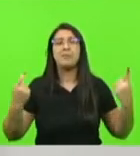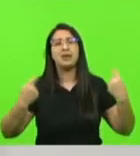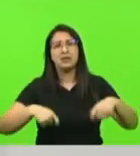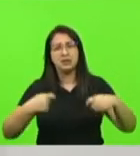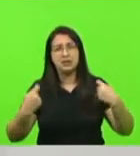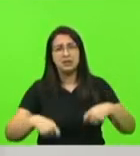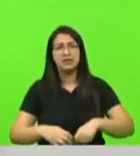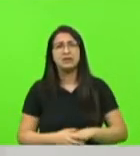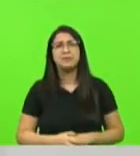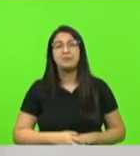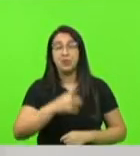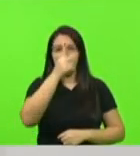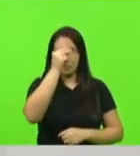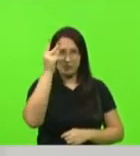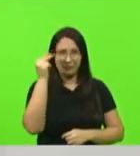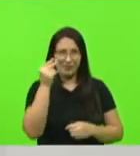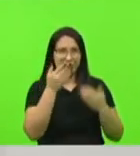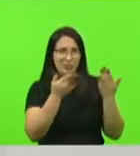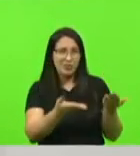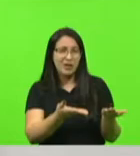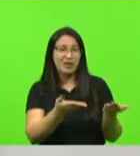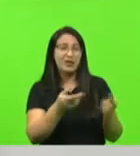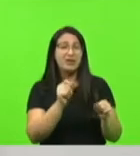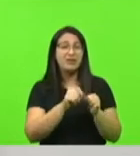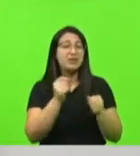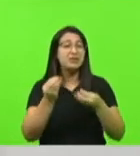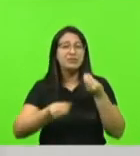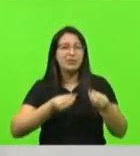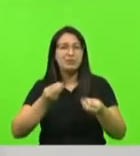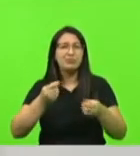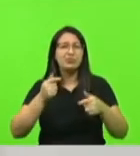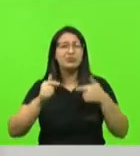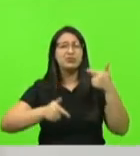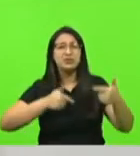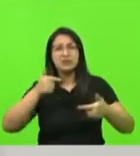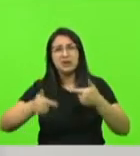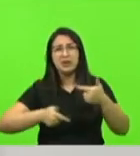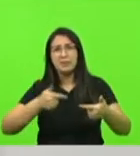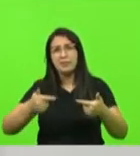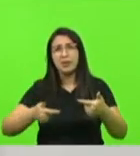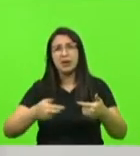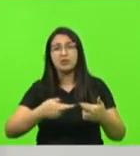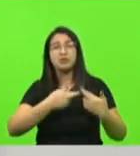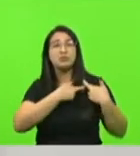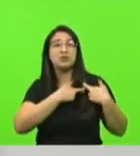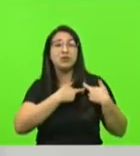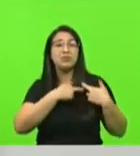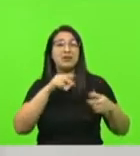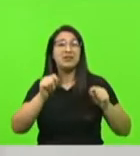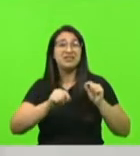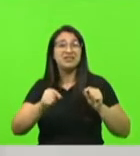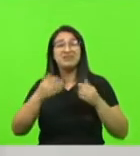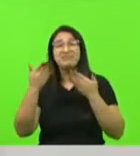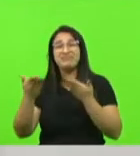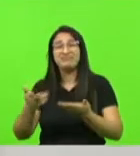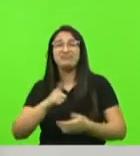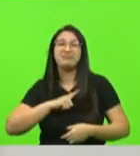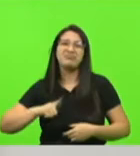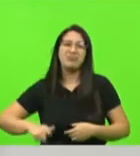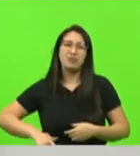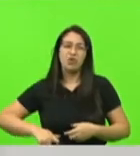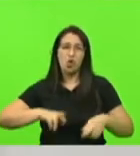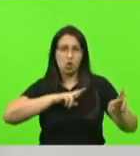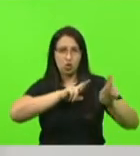Os prefeitos estão fazendo o trabalho do governo do estado na nossa região. Quando eu falo em